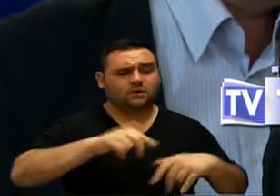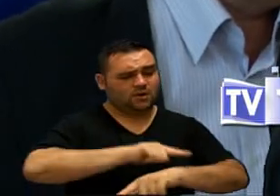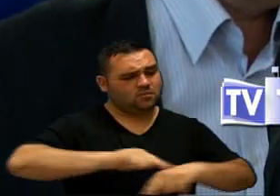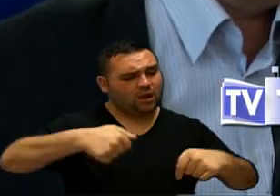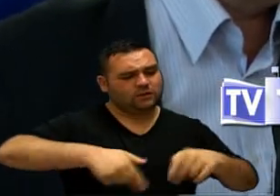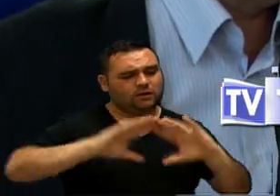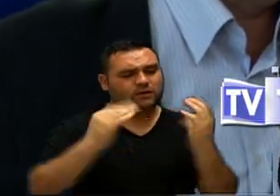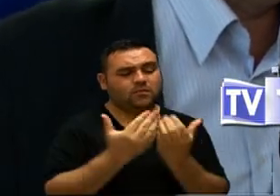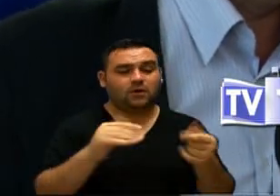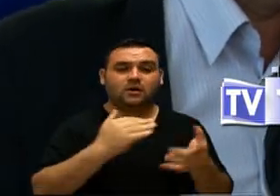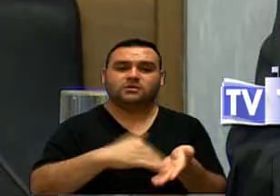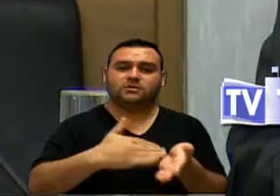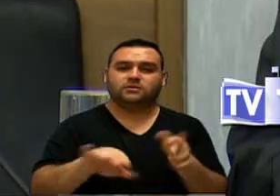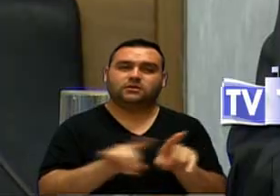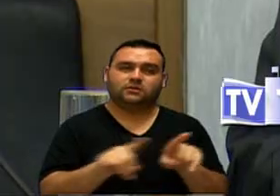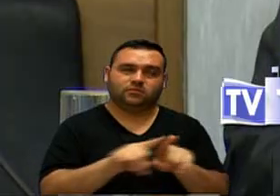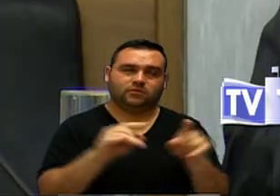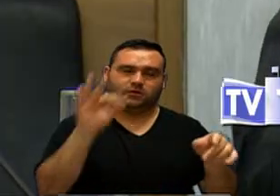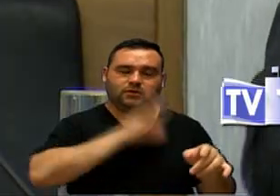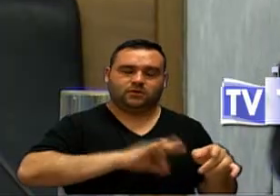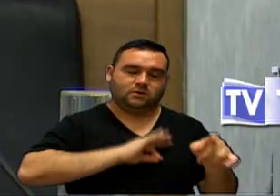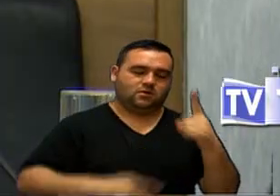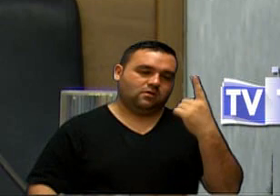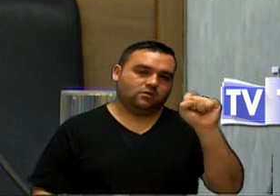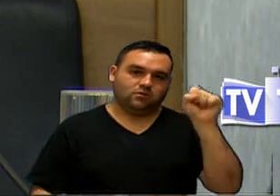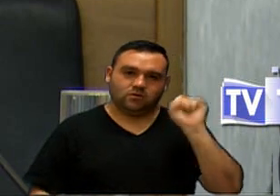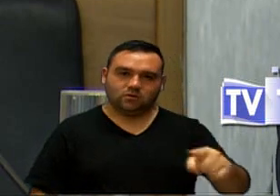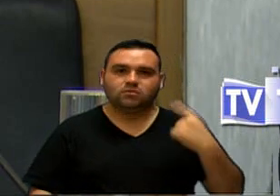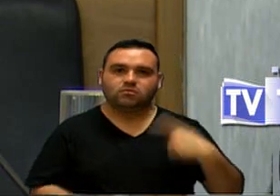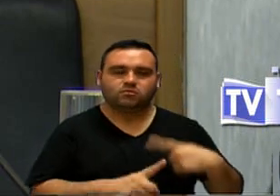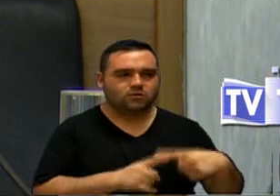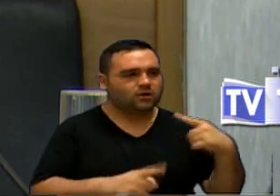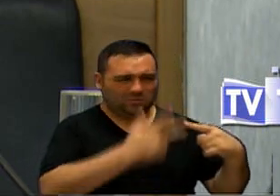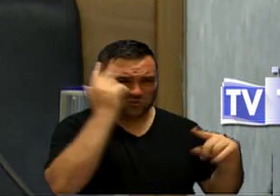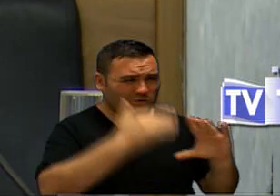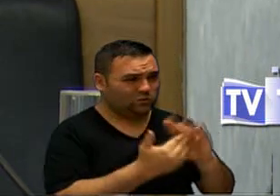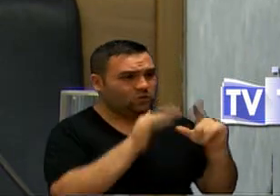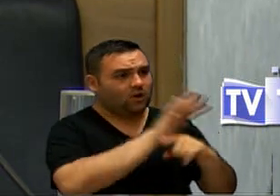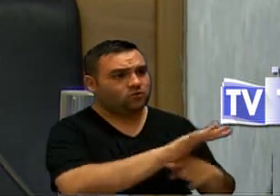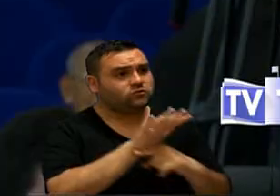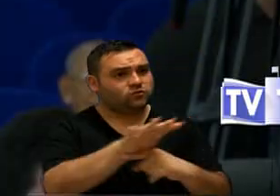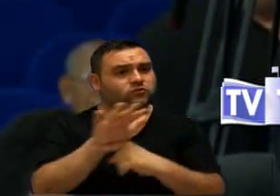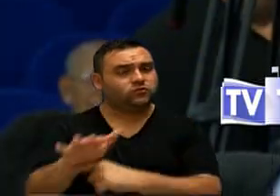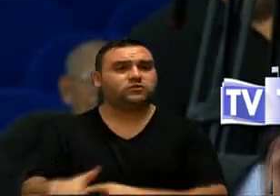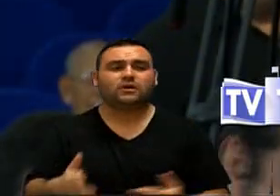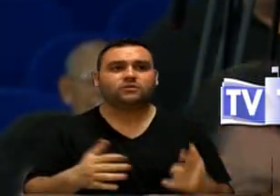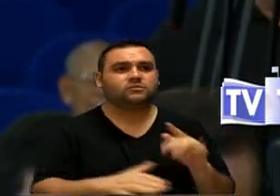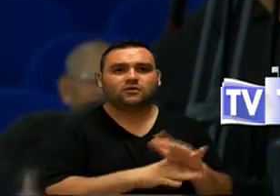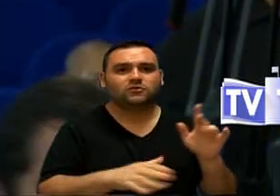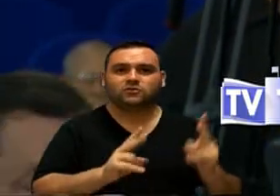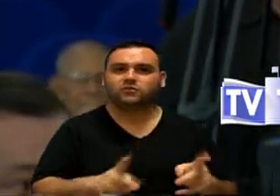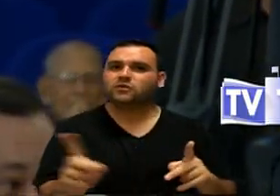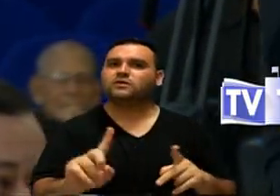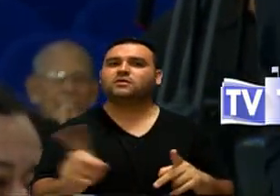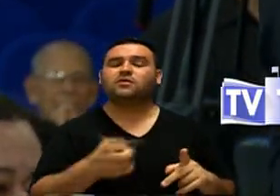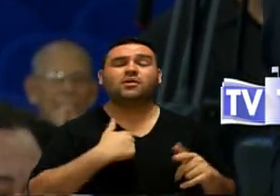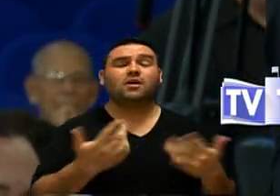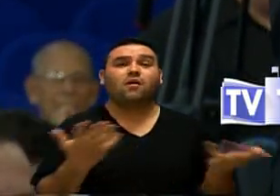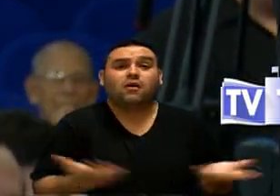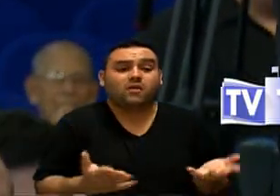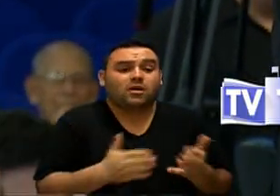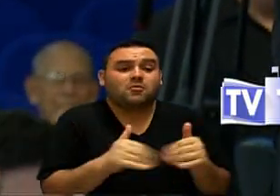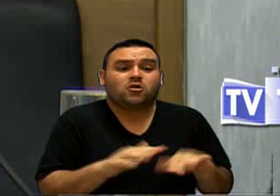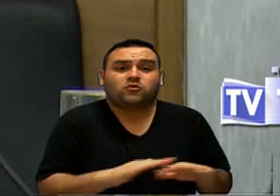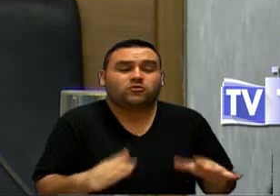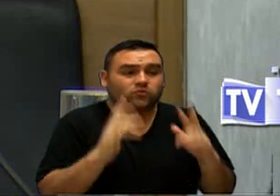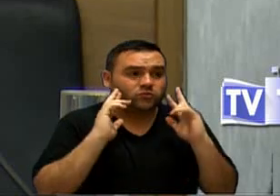Concordo, e o vereador. Secretário, ele ganha R$18 mil para servir o povo. O senhor não pode colaborar com essa mas situação. Mas eu não estou falando com ele. Eu estou